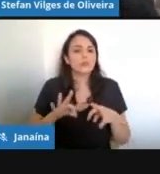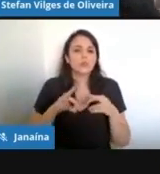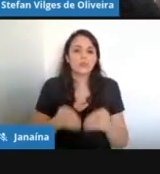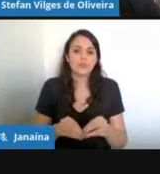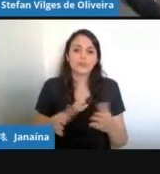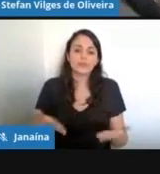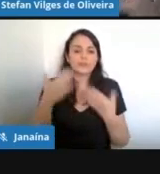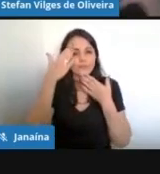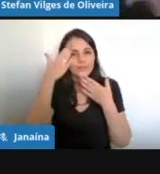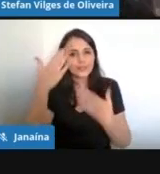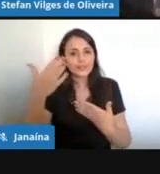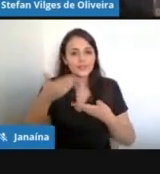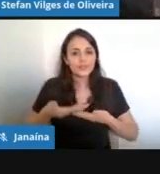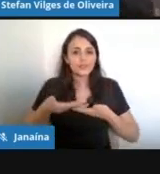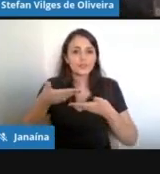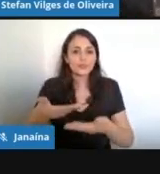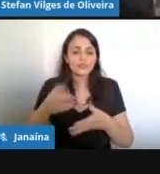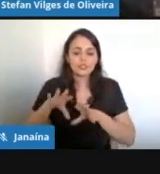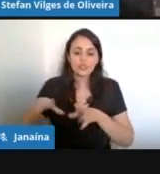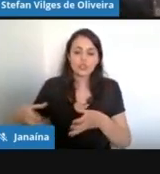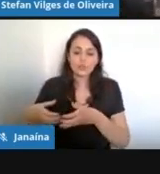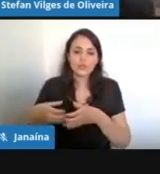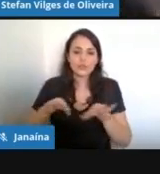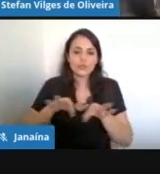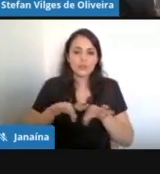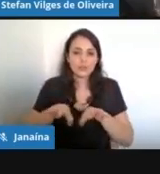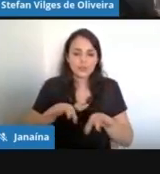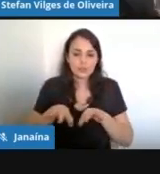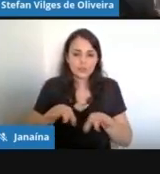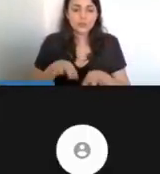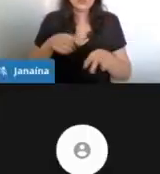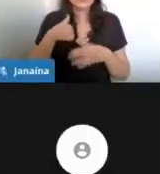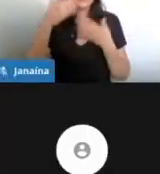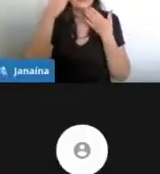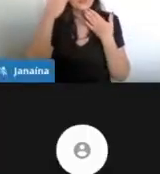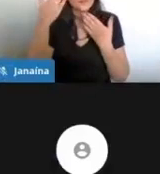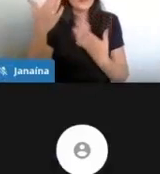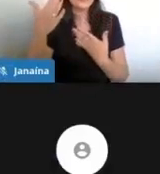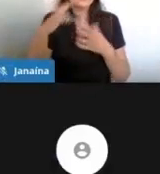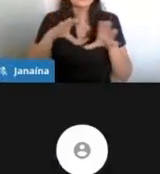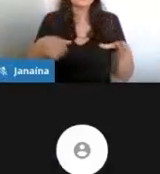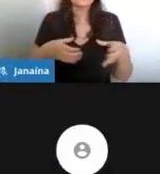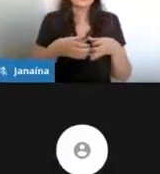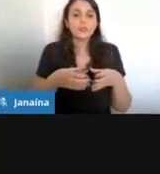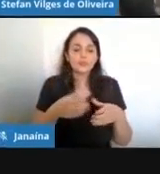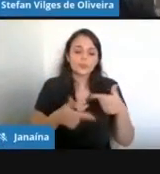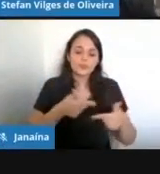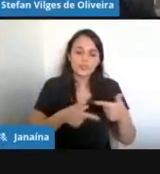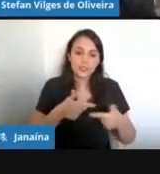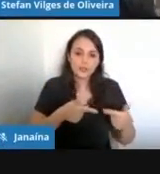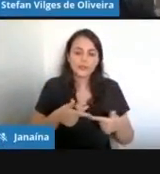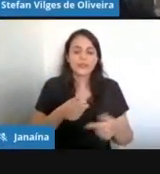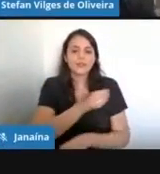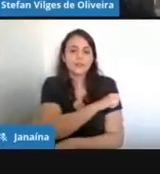o convite novamente da comissão organizadora, coloco meu agradecimento especial à nossa equipe de trabalho, né, os meninos